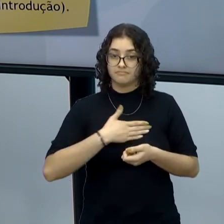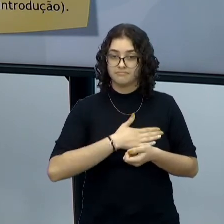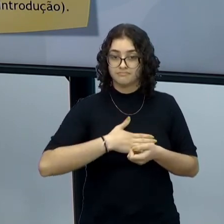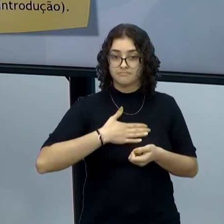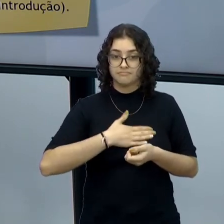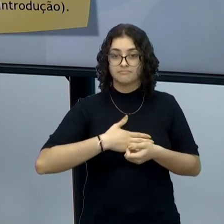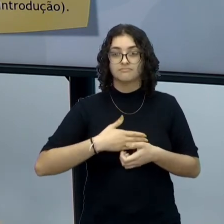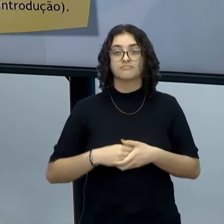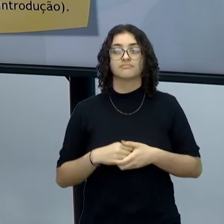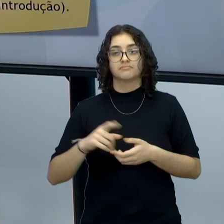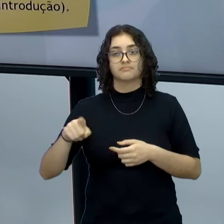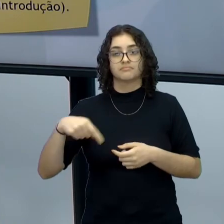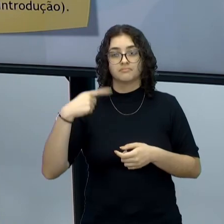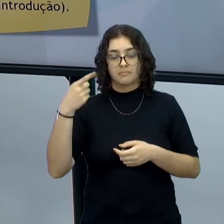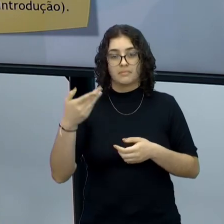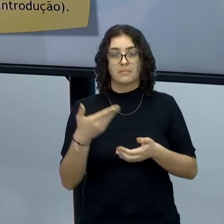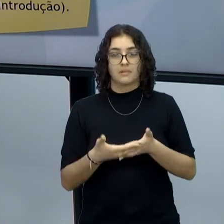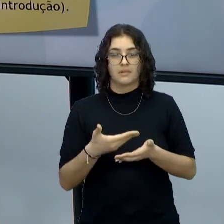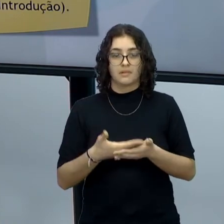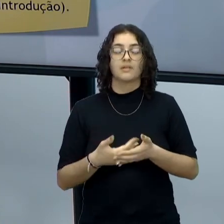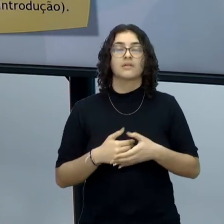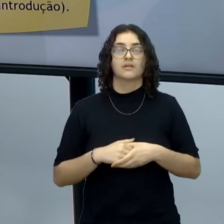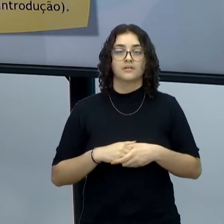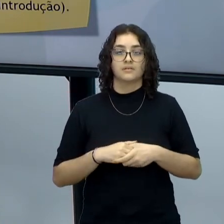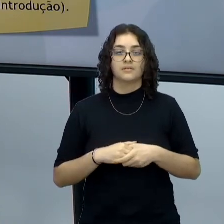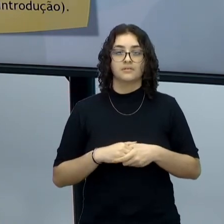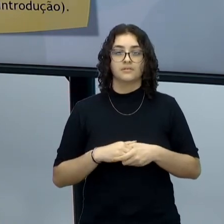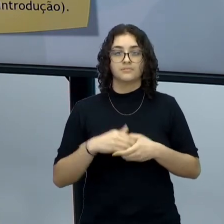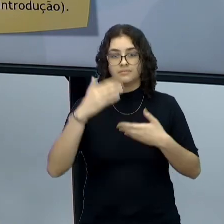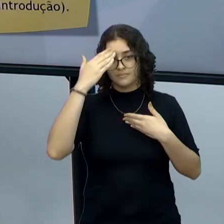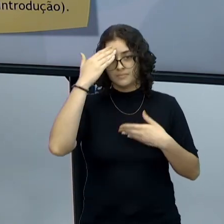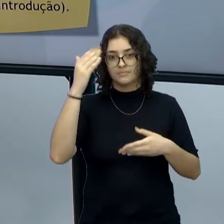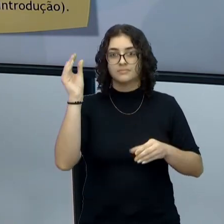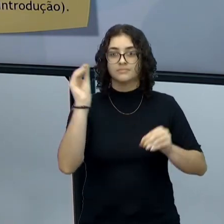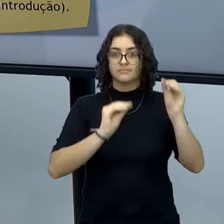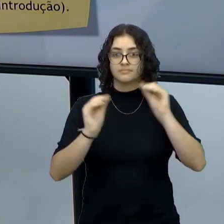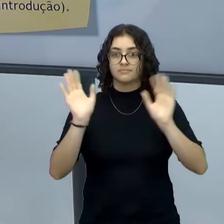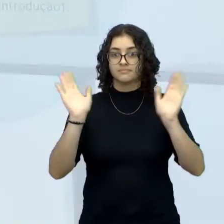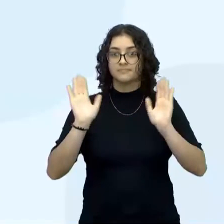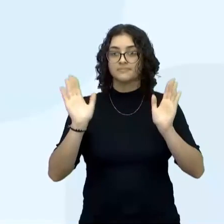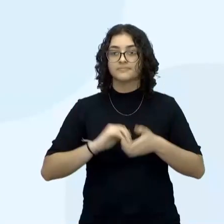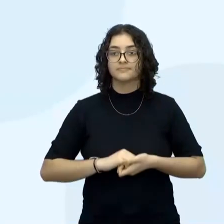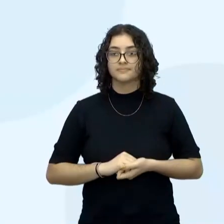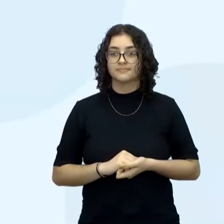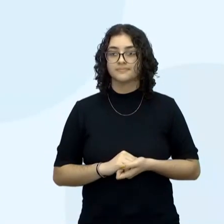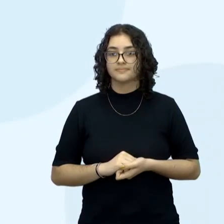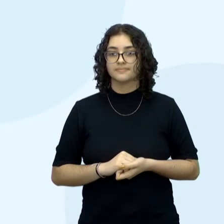tenham gostado. Até a nossa próxima aula, então. Valeu, tchau, tchau e até a próxima.